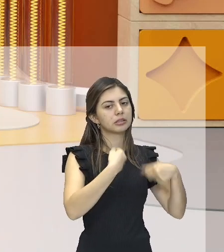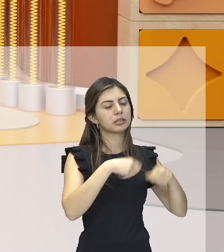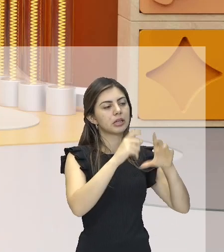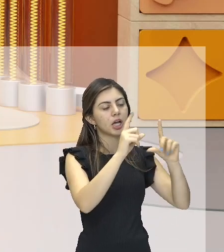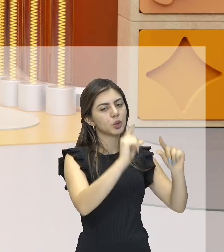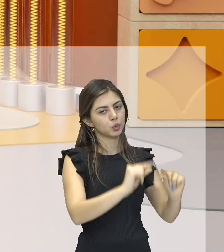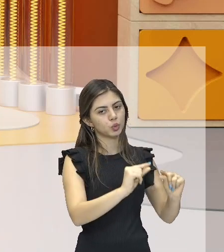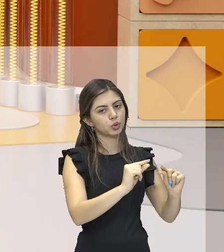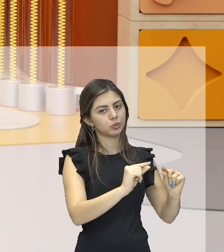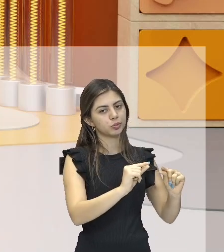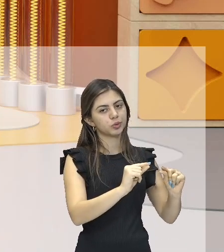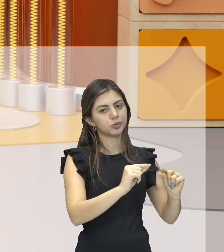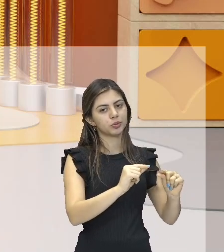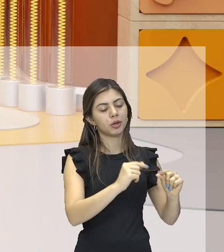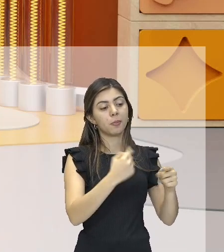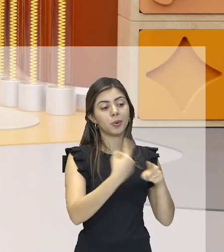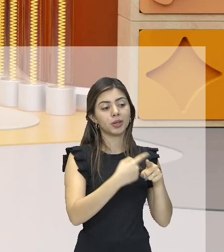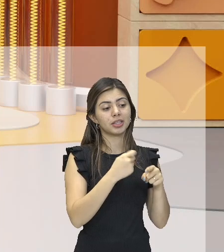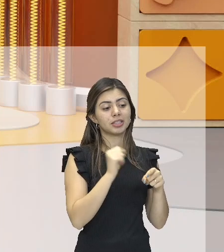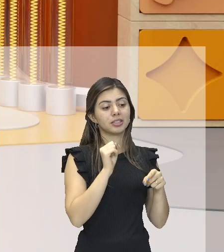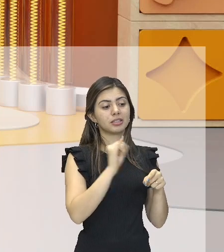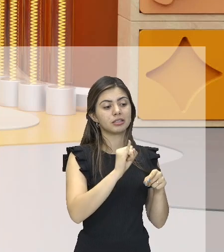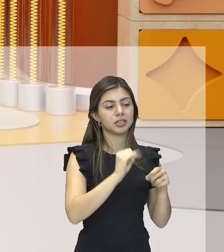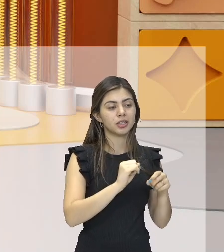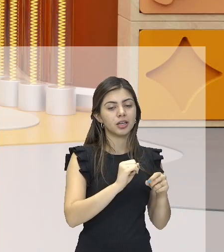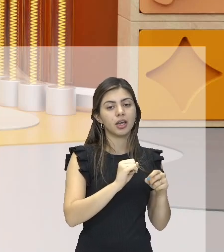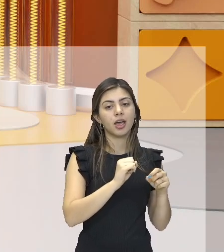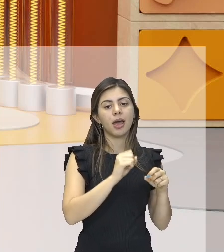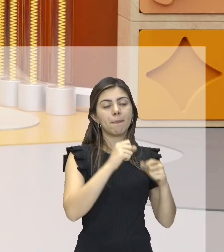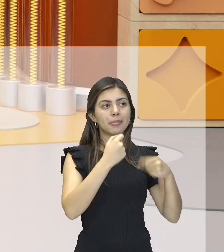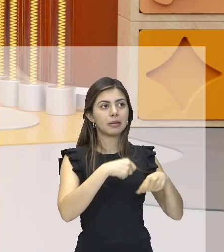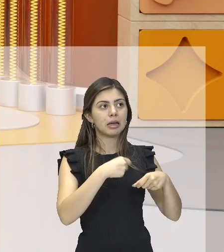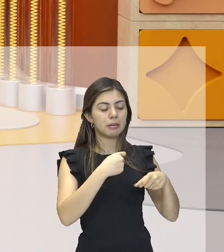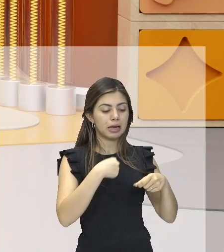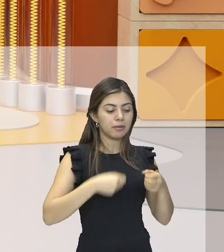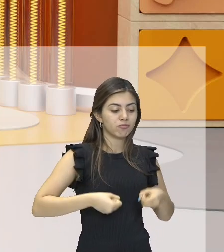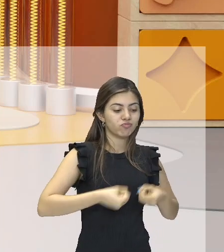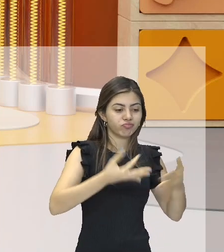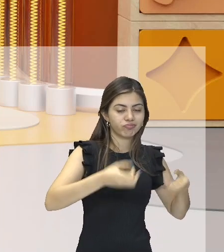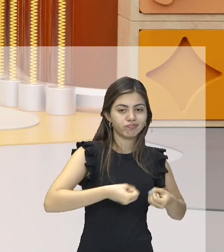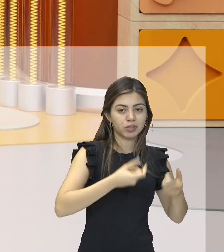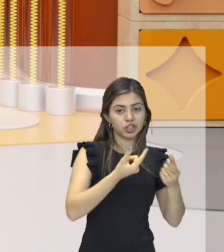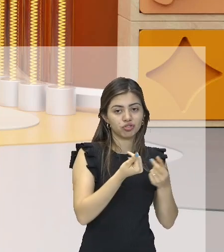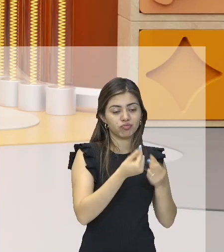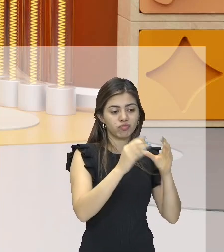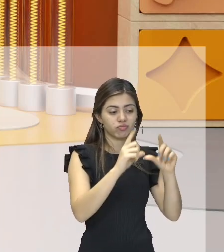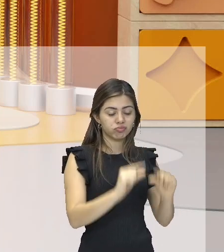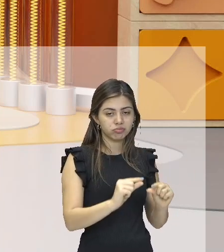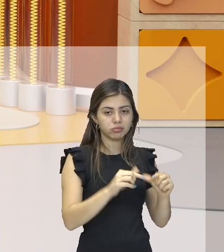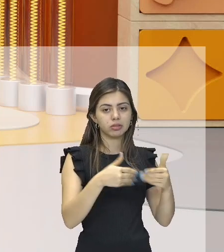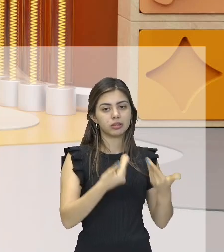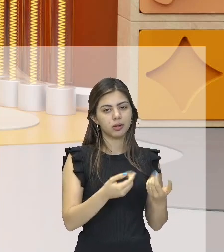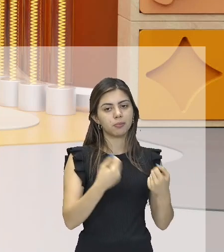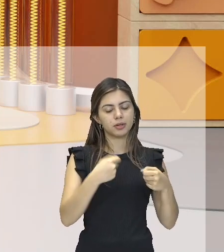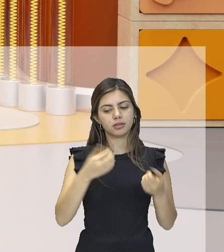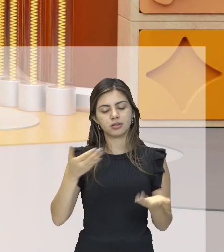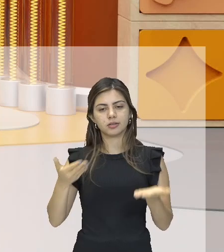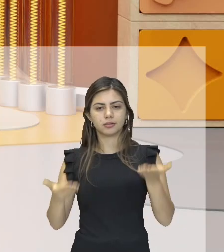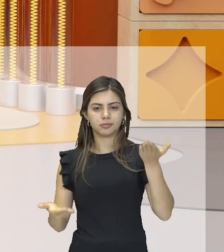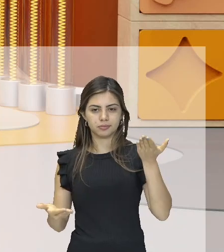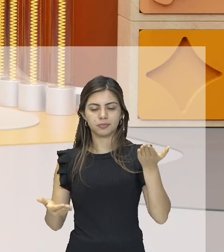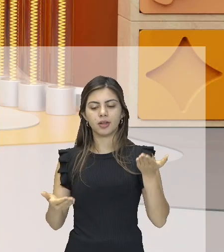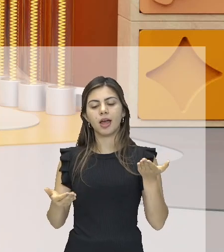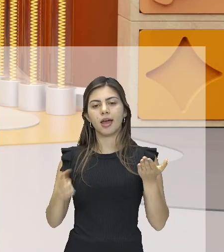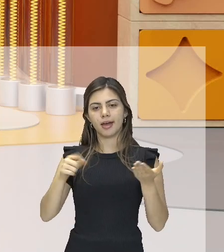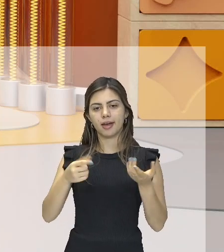acabar perdendo menos dinheiro, por isso que está mais acima. Então, esse é o equilíbrio da balança